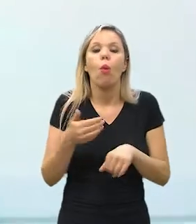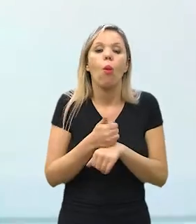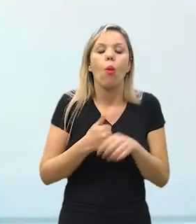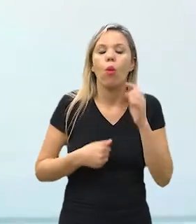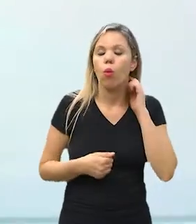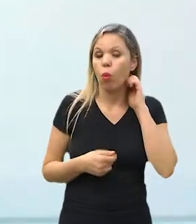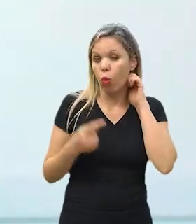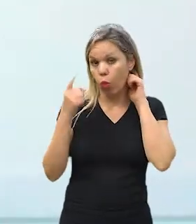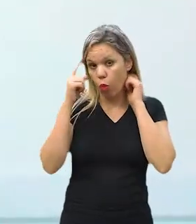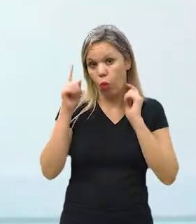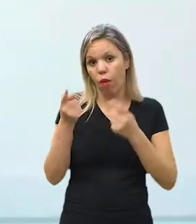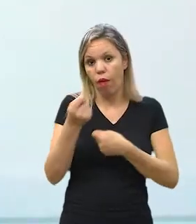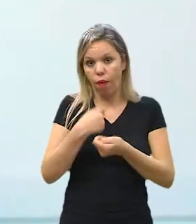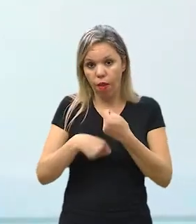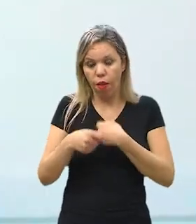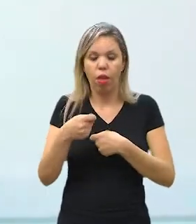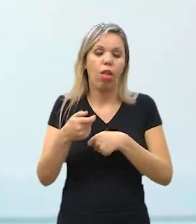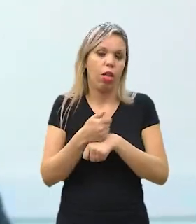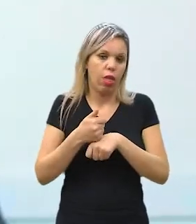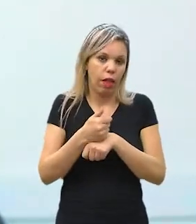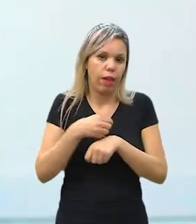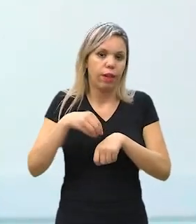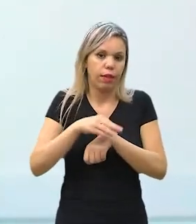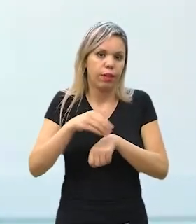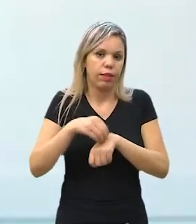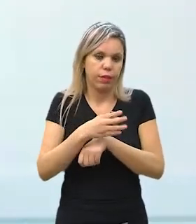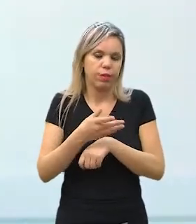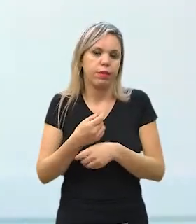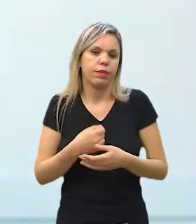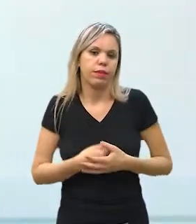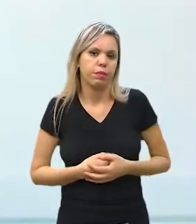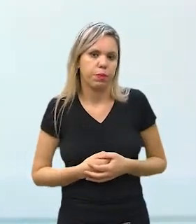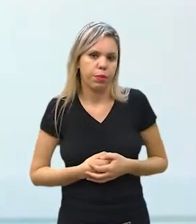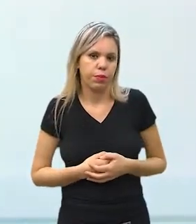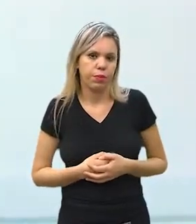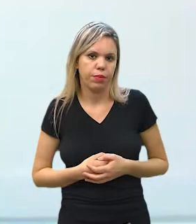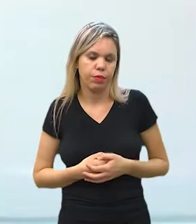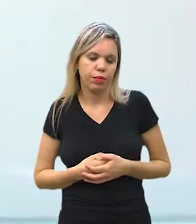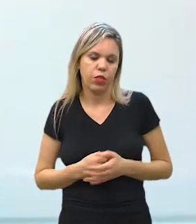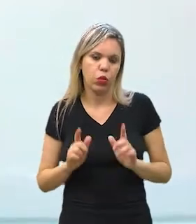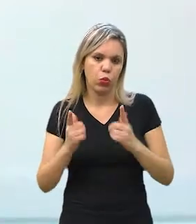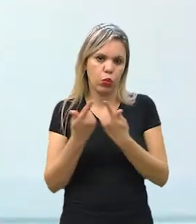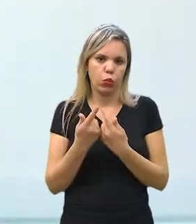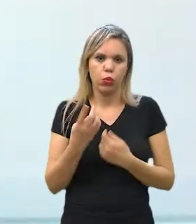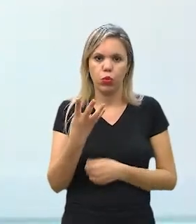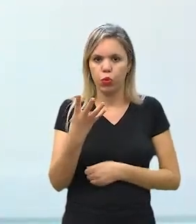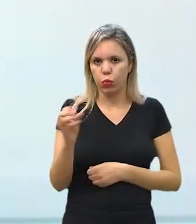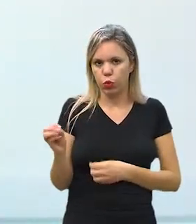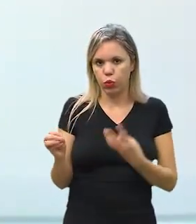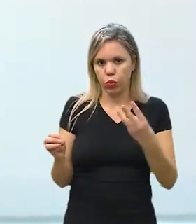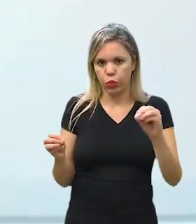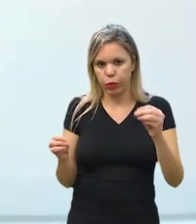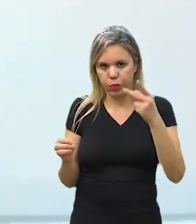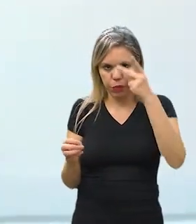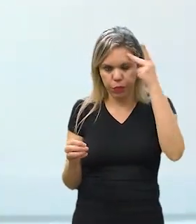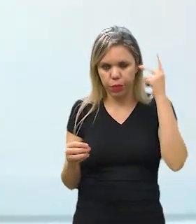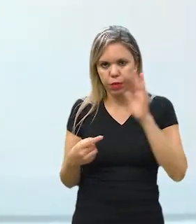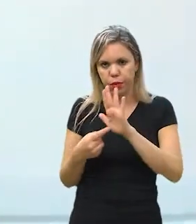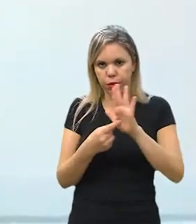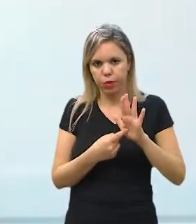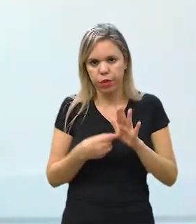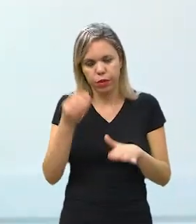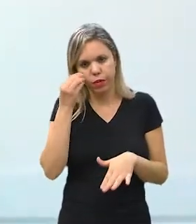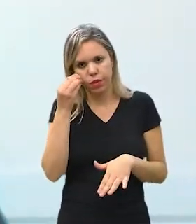outro. Então, isso, para você ter uma ideia, é o que o network traz. Eu consegui testar em um grupo de 40,